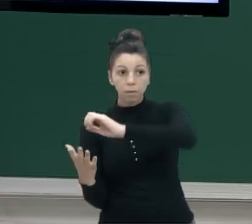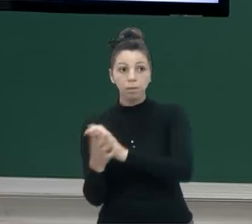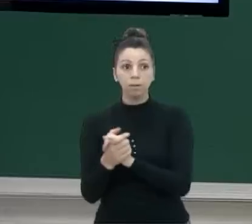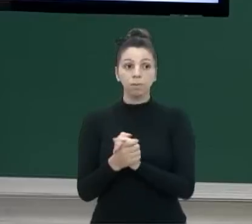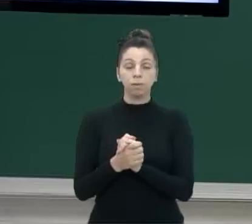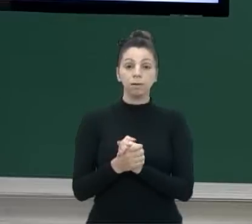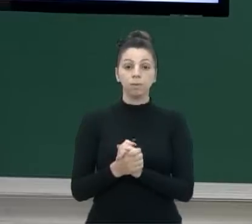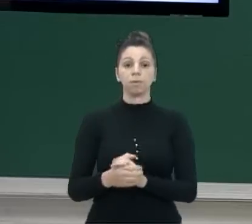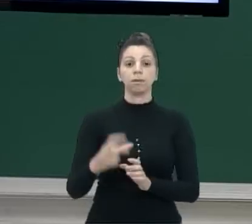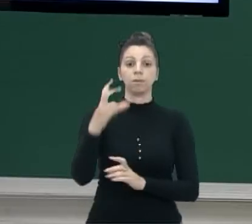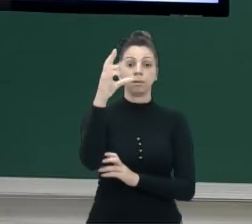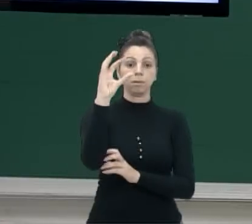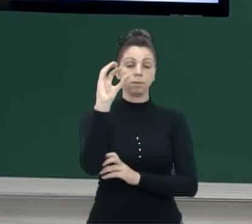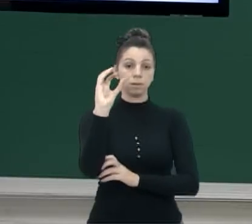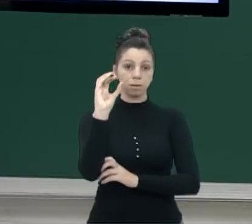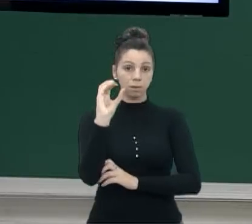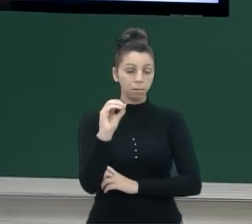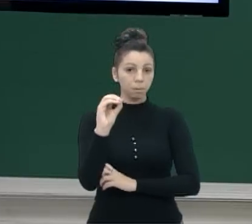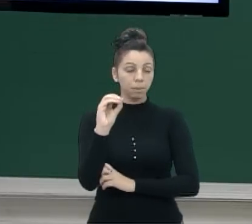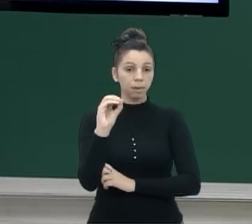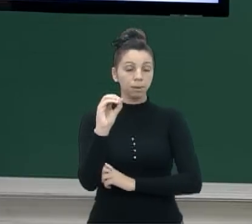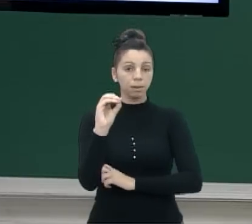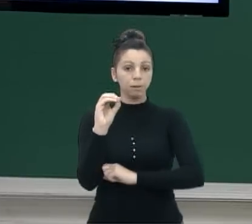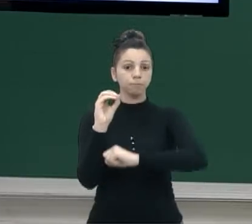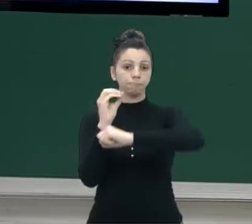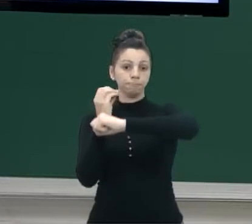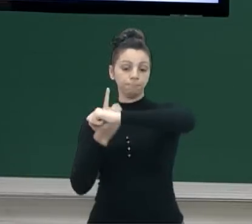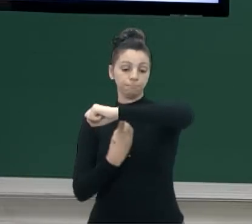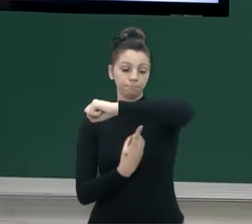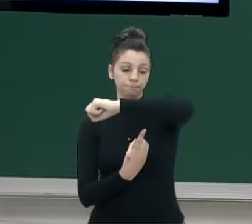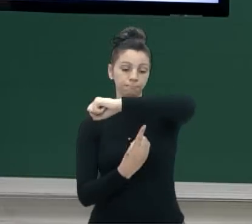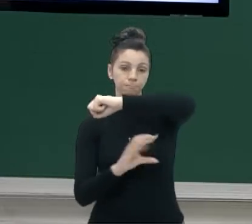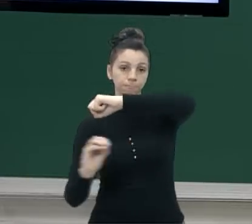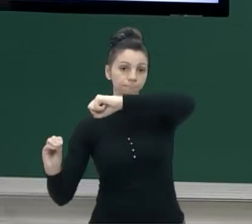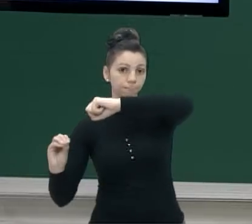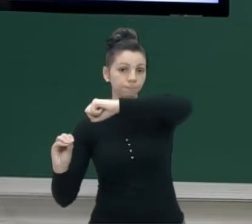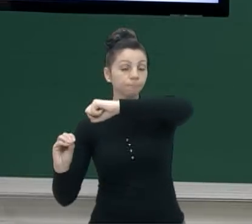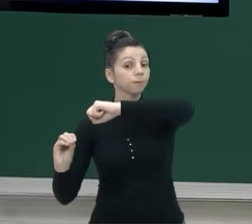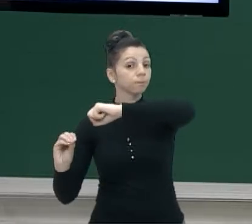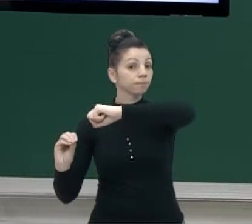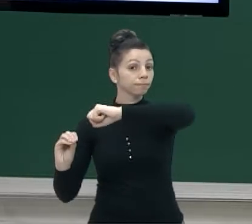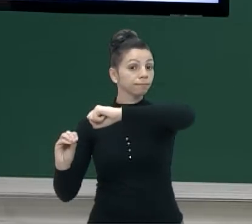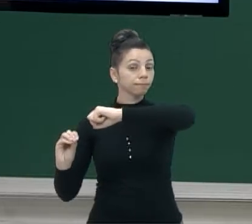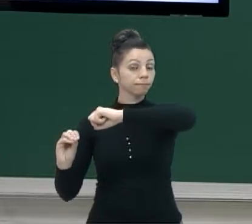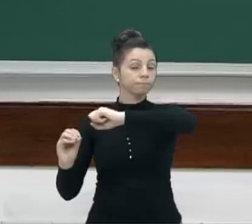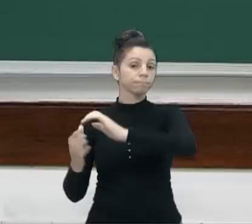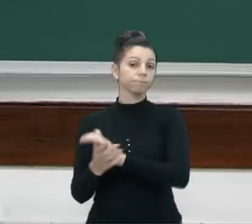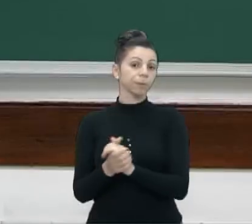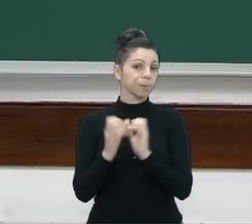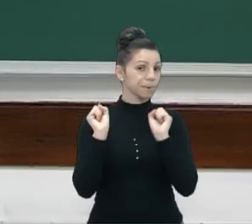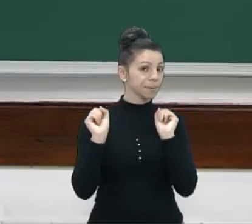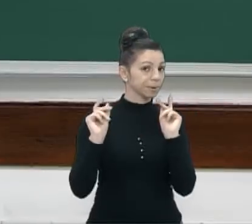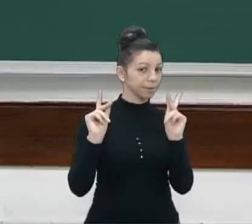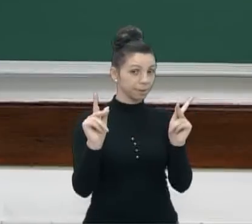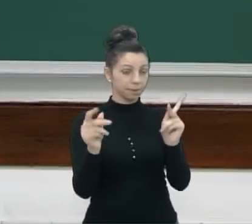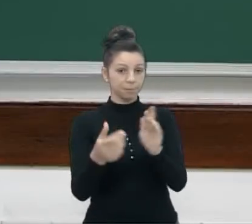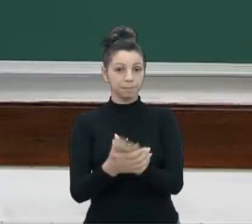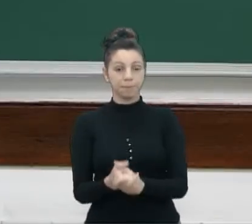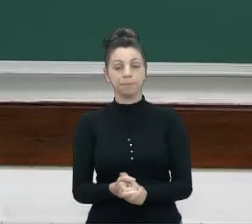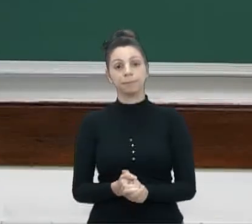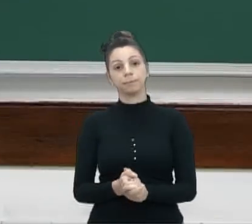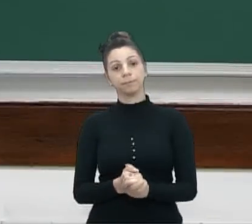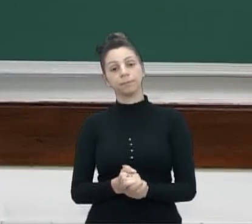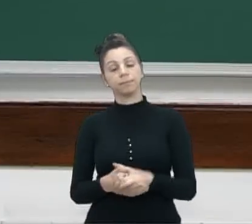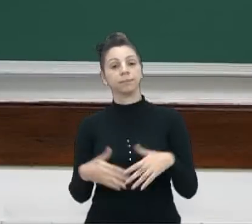é o 50 no numerador e o 100 no denominador. Muito bem.